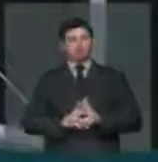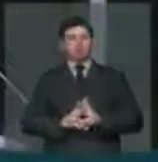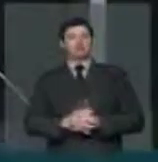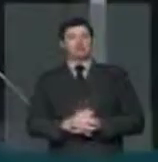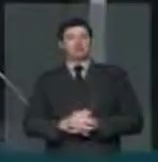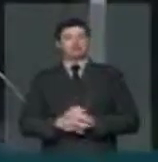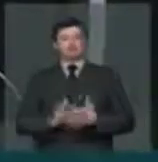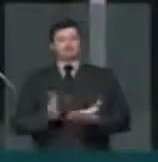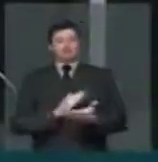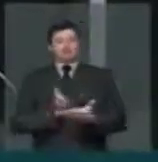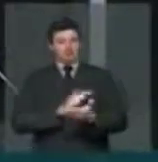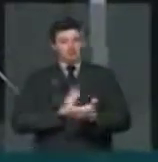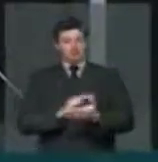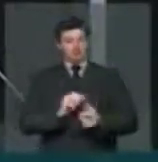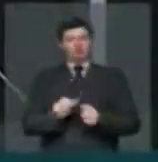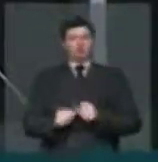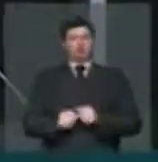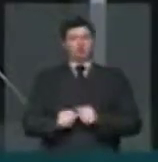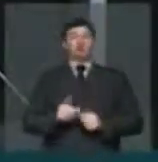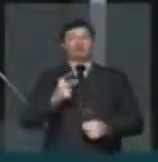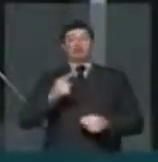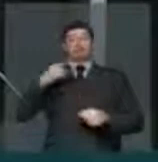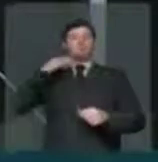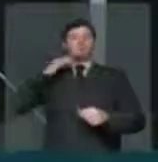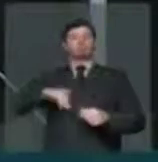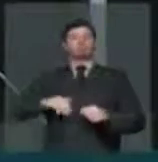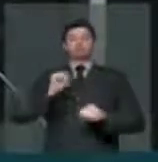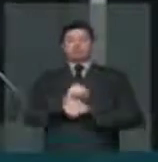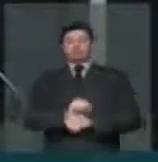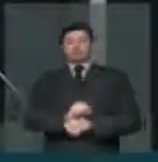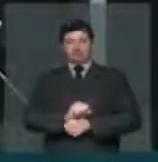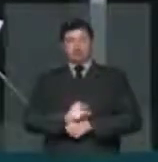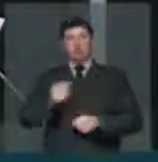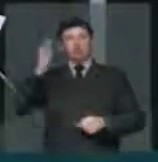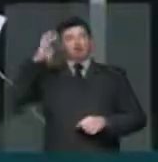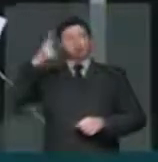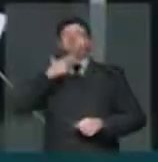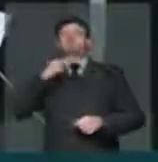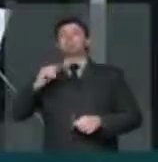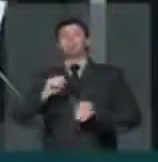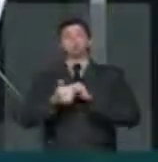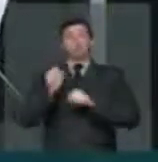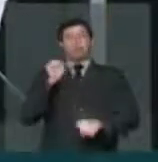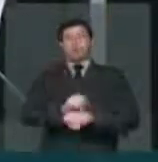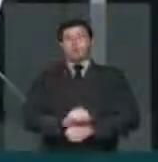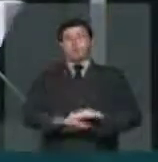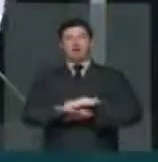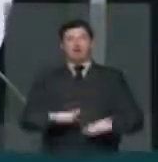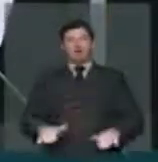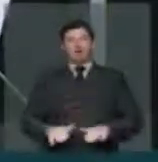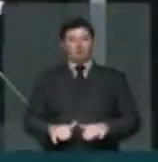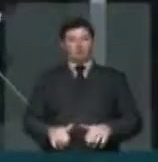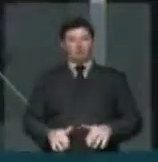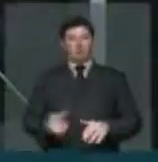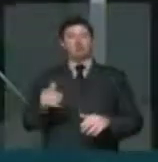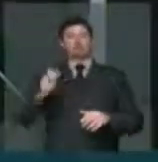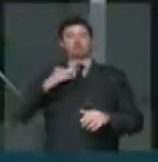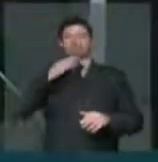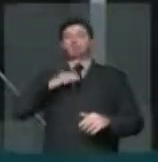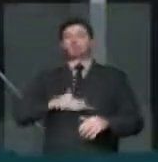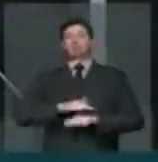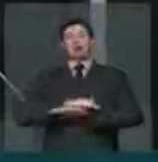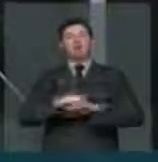hoje. Ficou paralisada, seus sonhos e pretensões suspensas. Estava